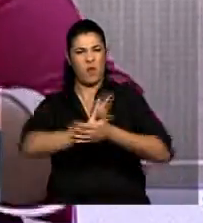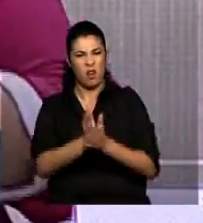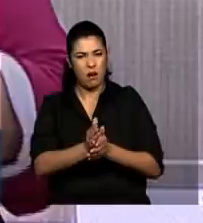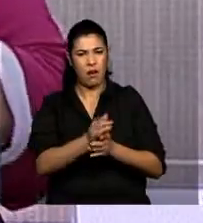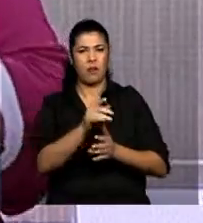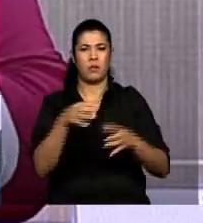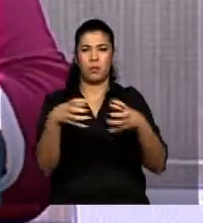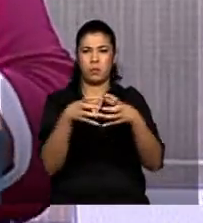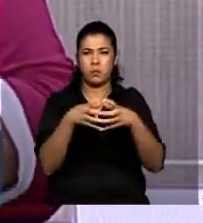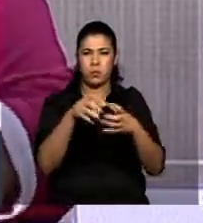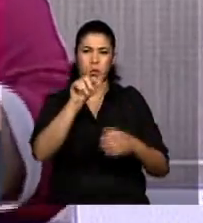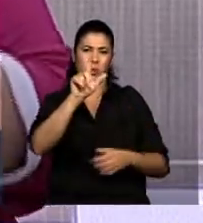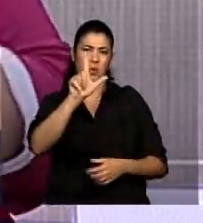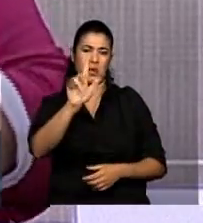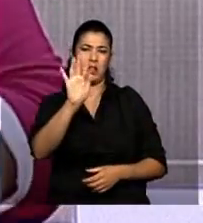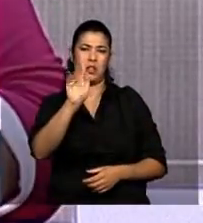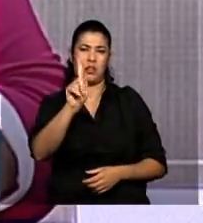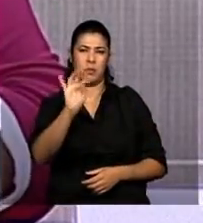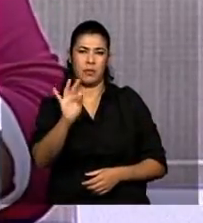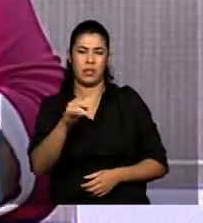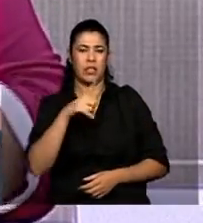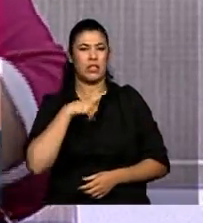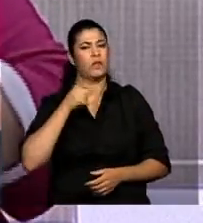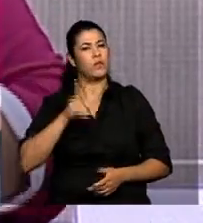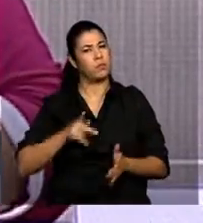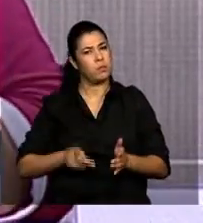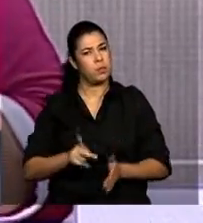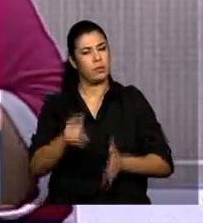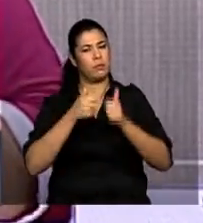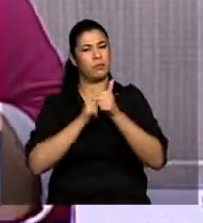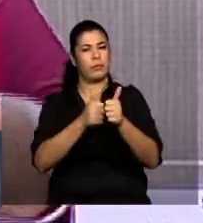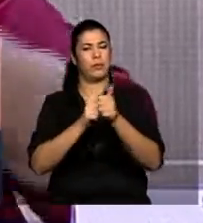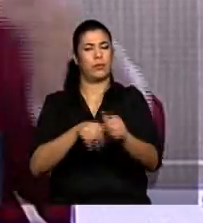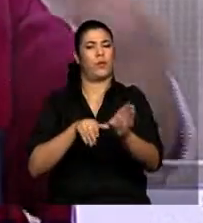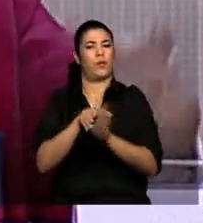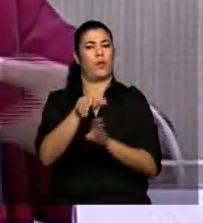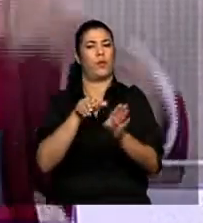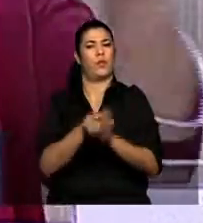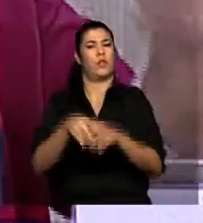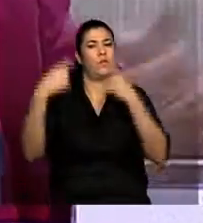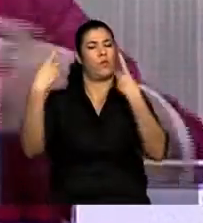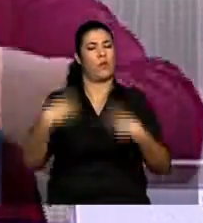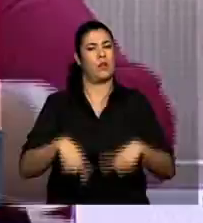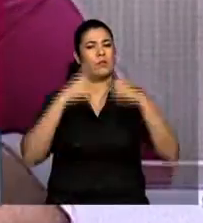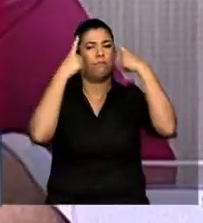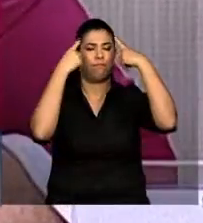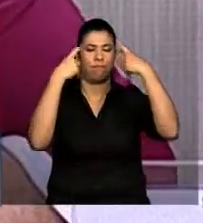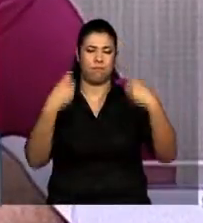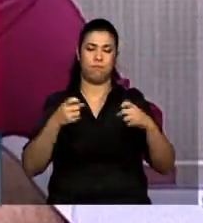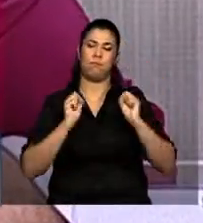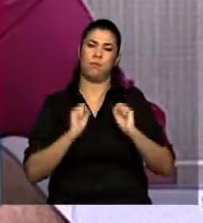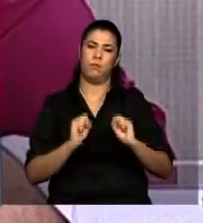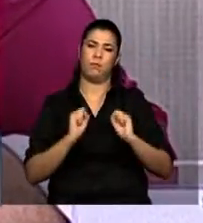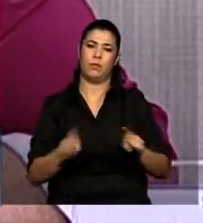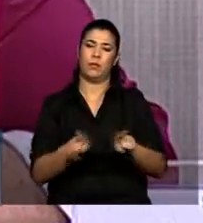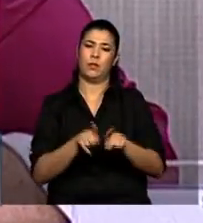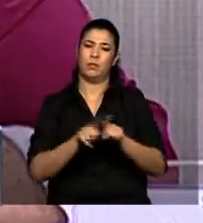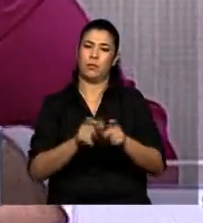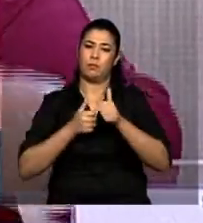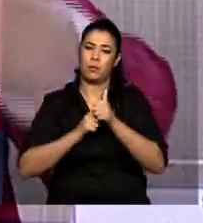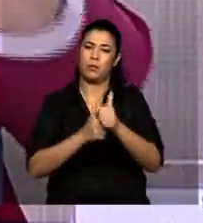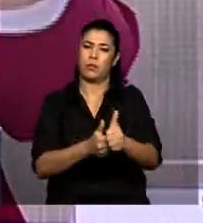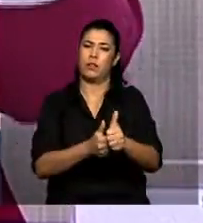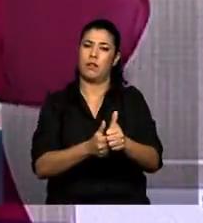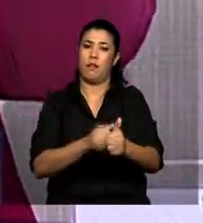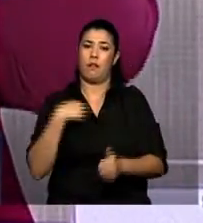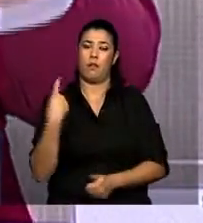nós vamos seguir, em termos da portaria, esta orientação, né, da violência para poder acompanhar, porque